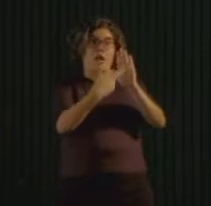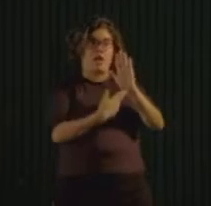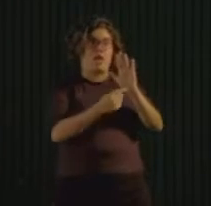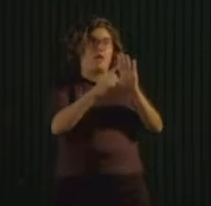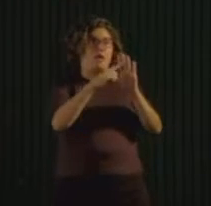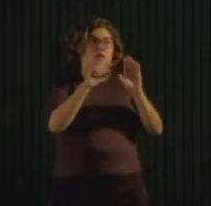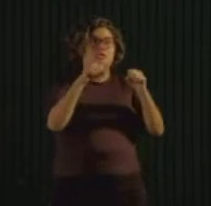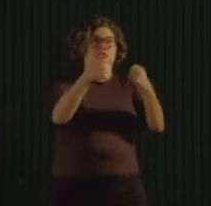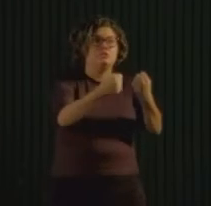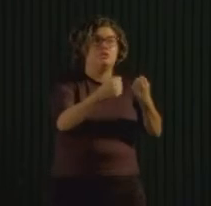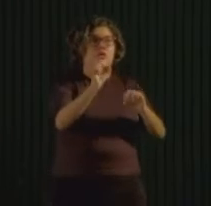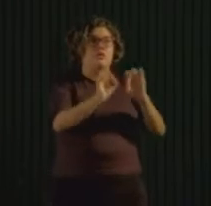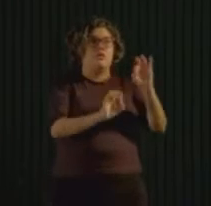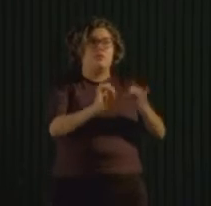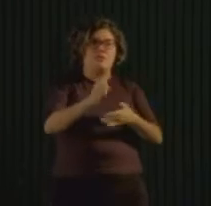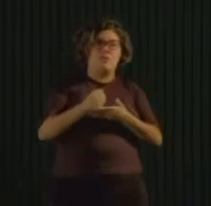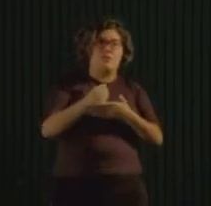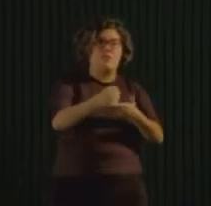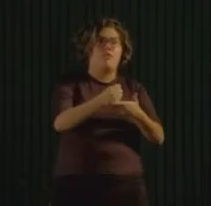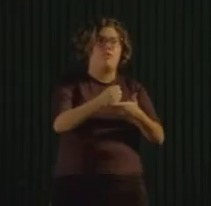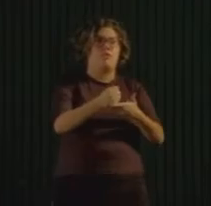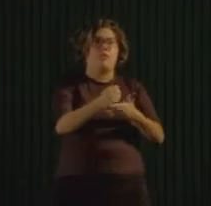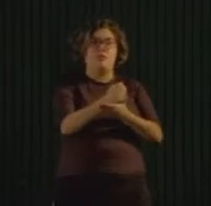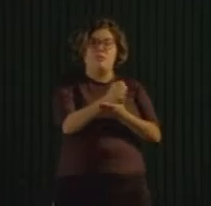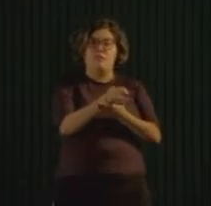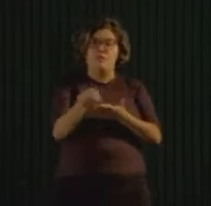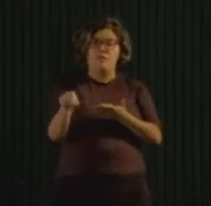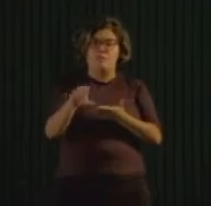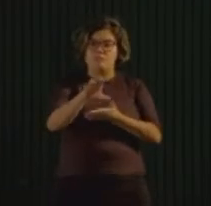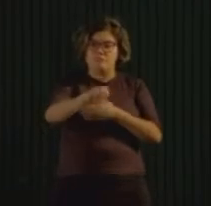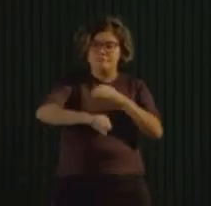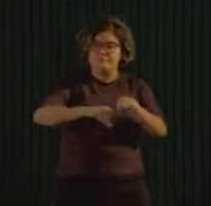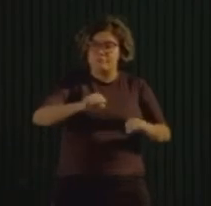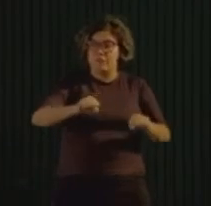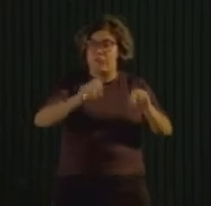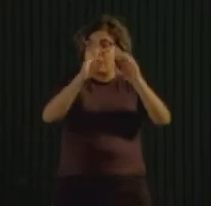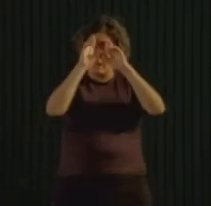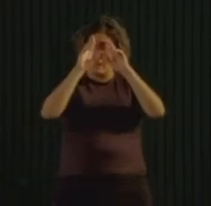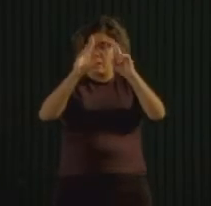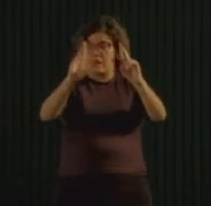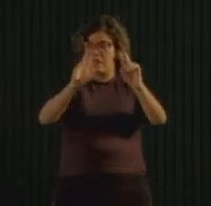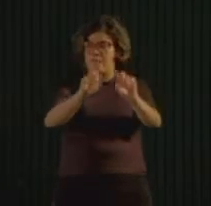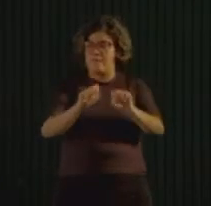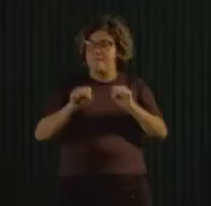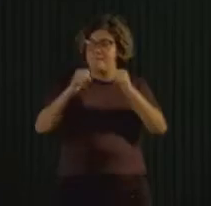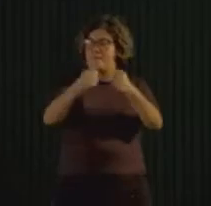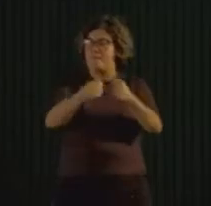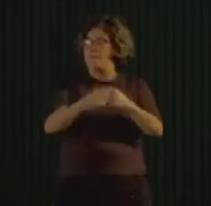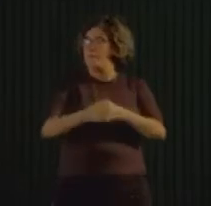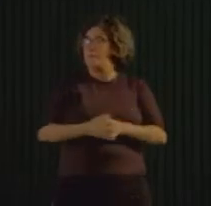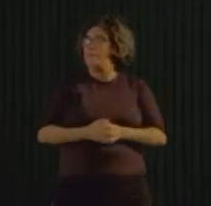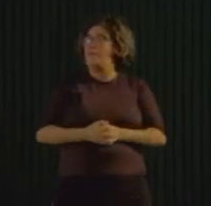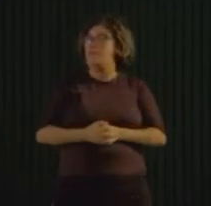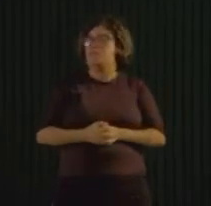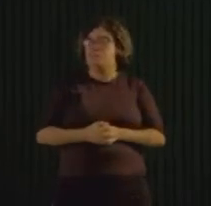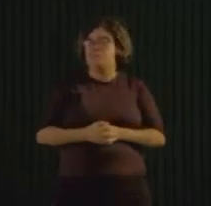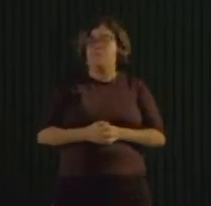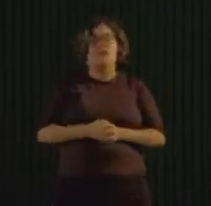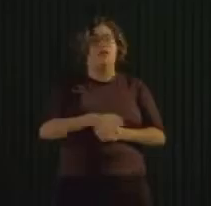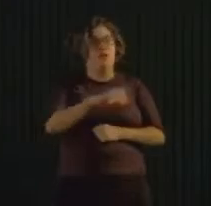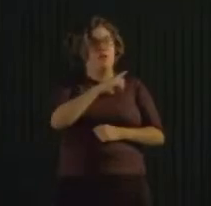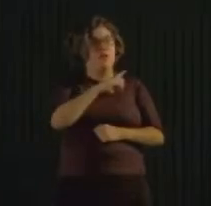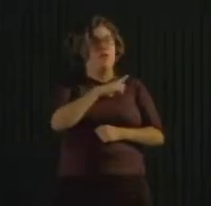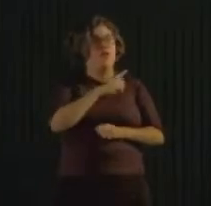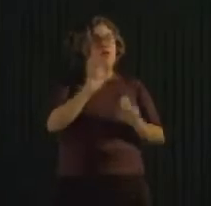sobre engajar, contribuir, organizar, semear, unir, respeitar e fortalecer.